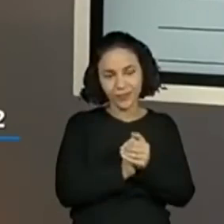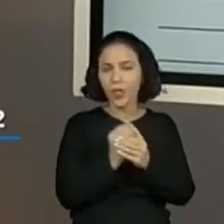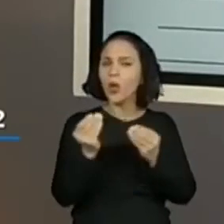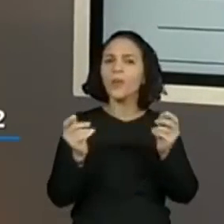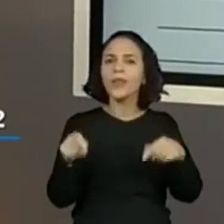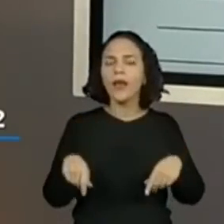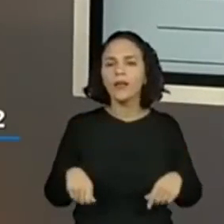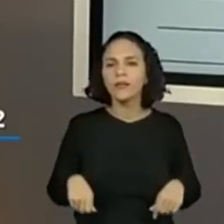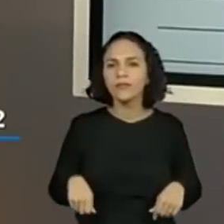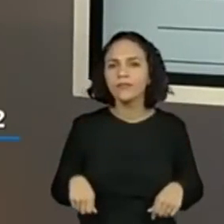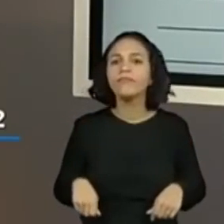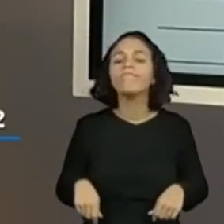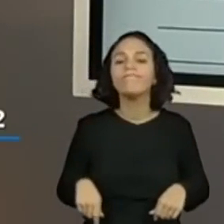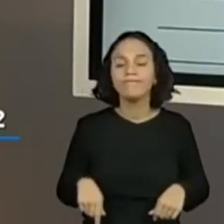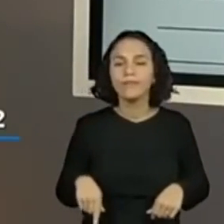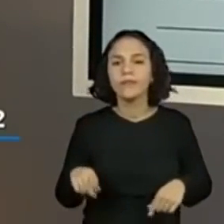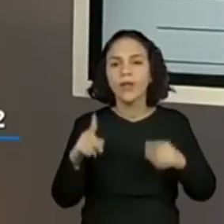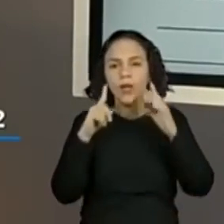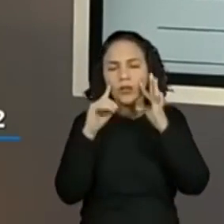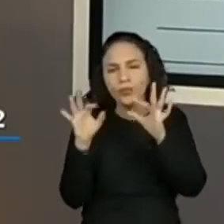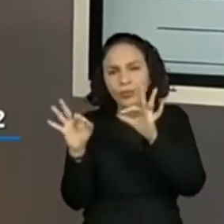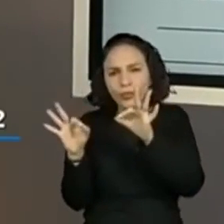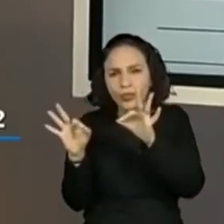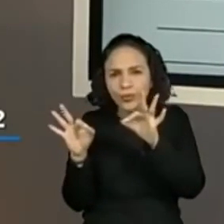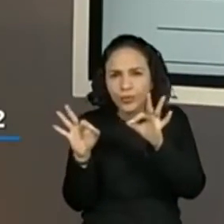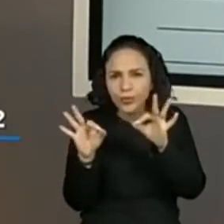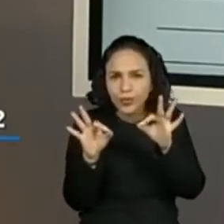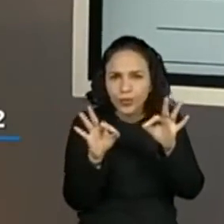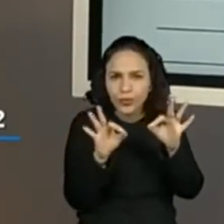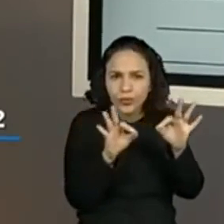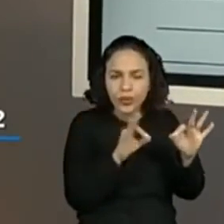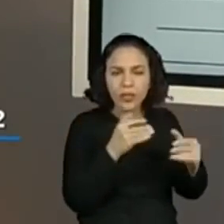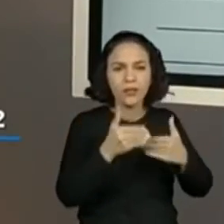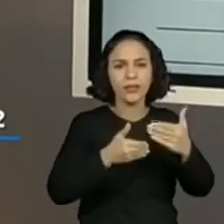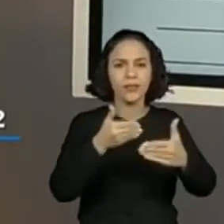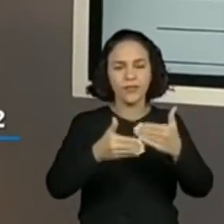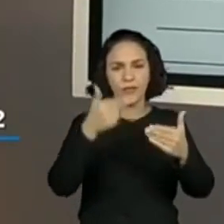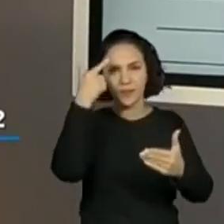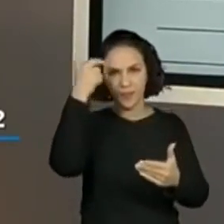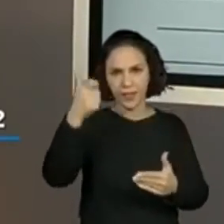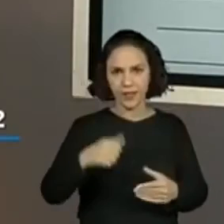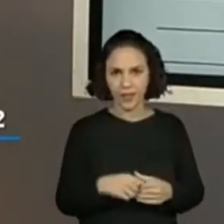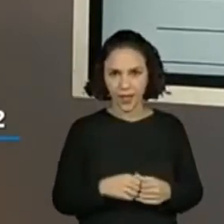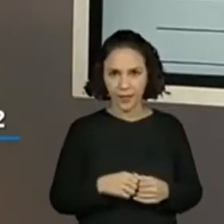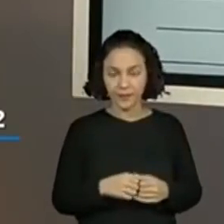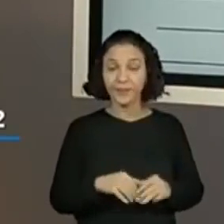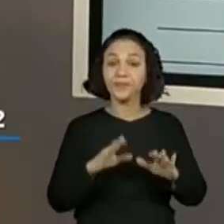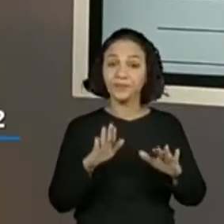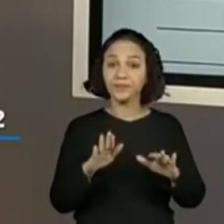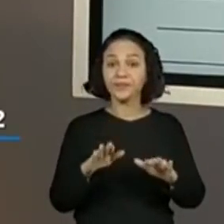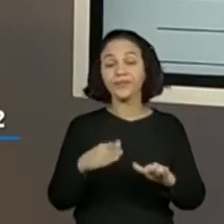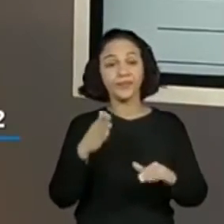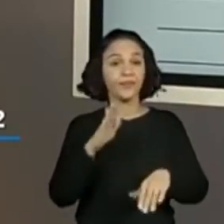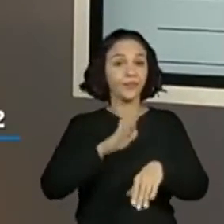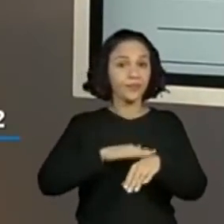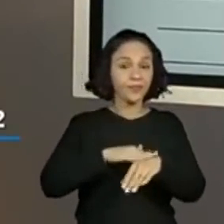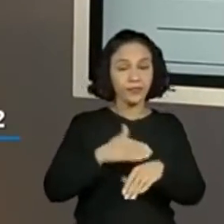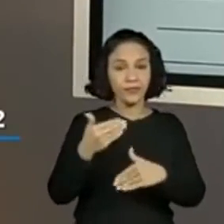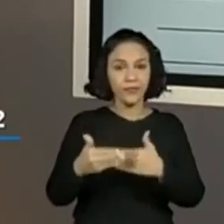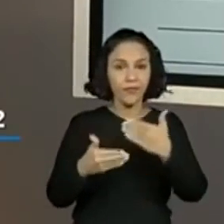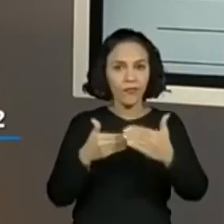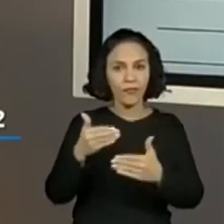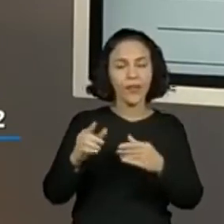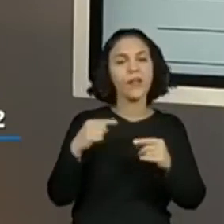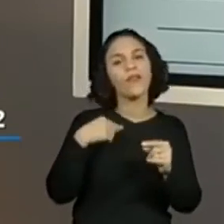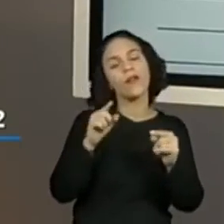disso é a gente ir acompanhando ali o desenvolvimento dessas ideias. Então, em alguns momentos, eu vou mudar, ir e